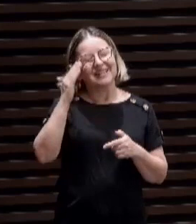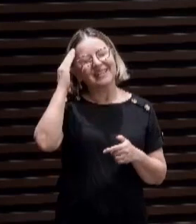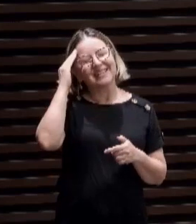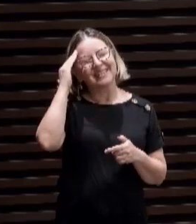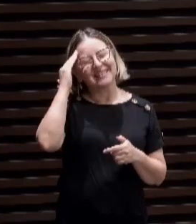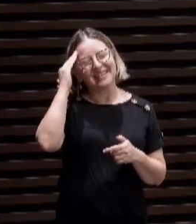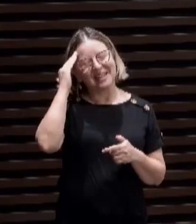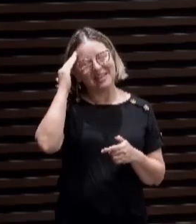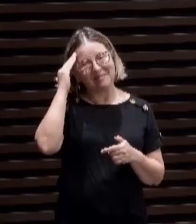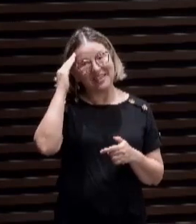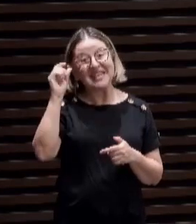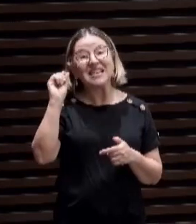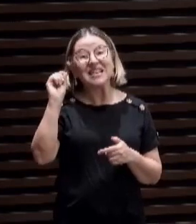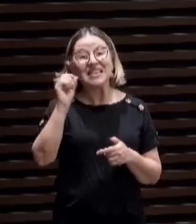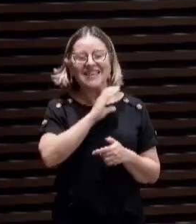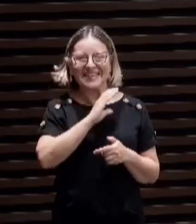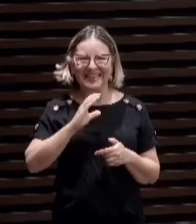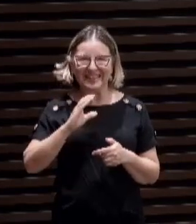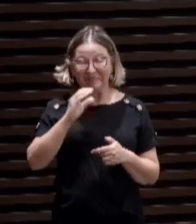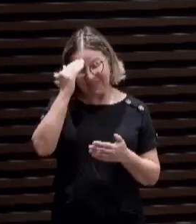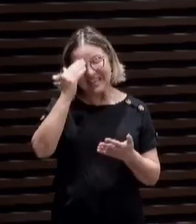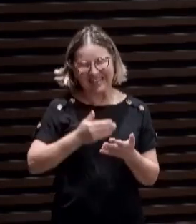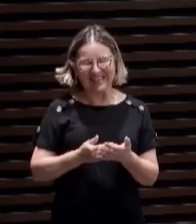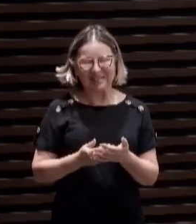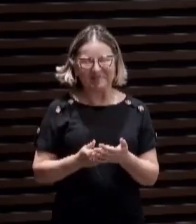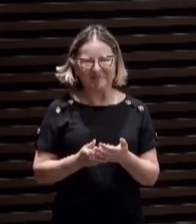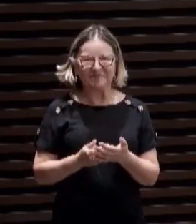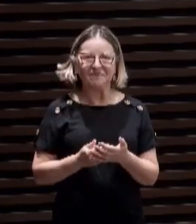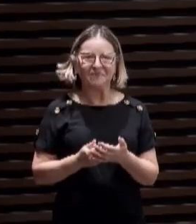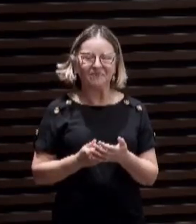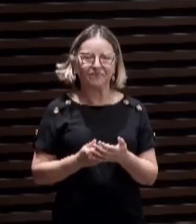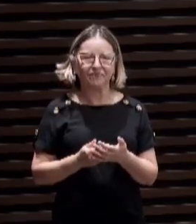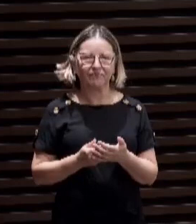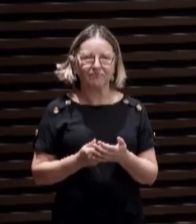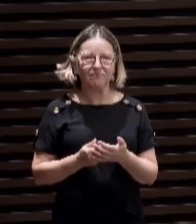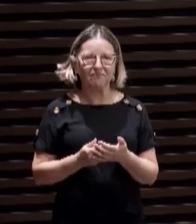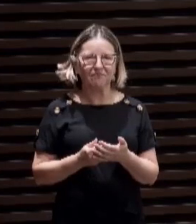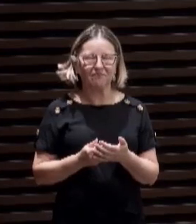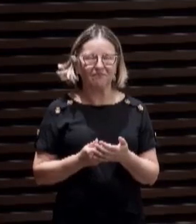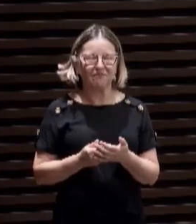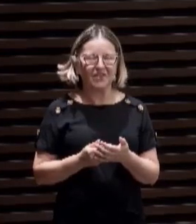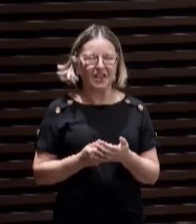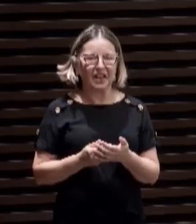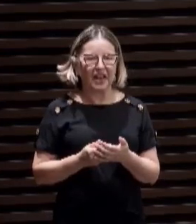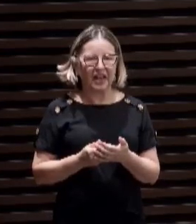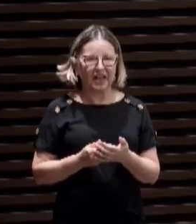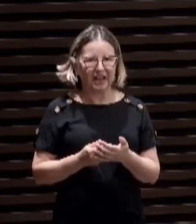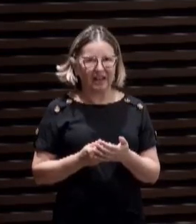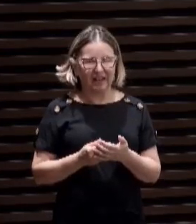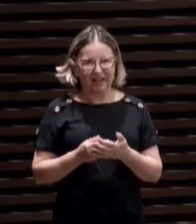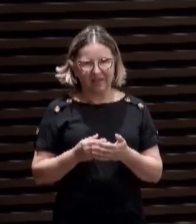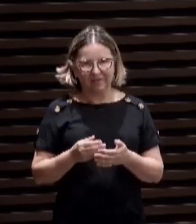está bem seguro. As coisas podem cair 1000 à direita, 10.000 à esquerda, porém nós não